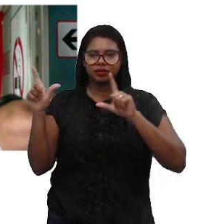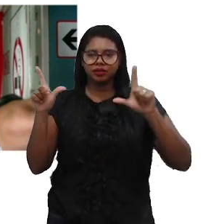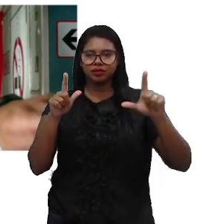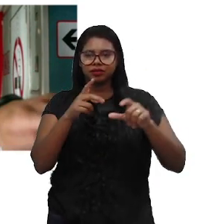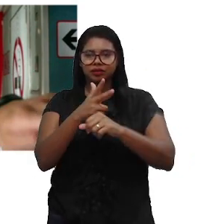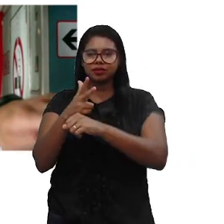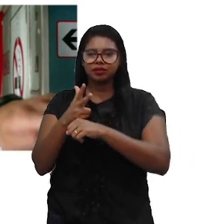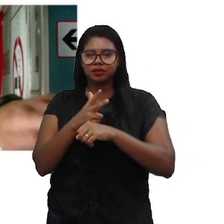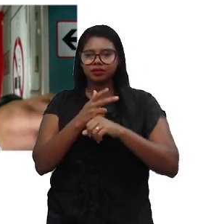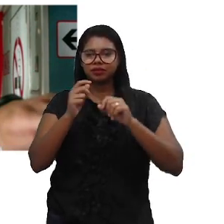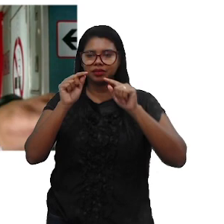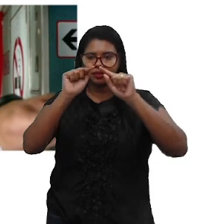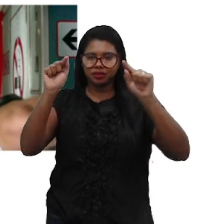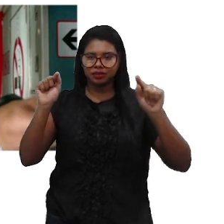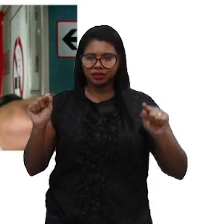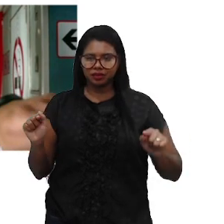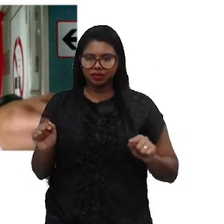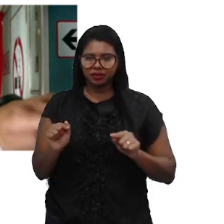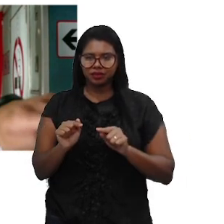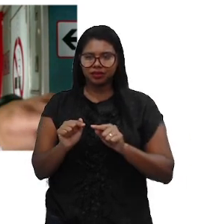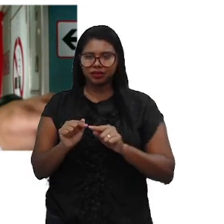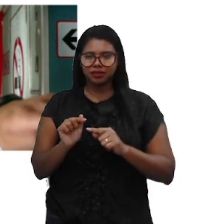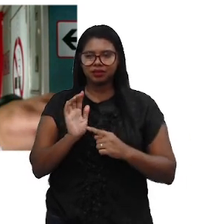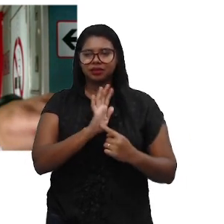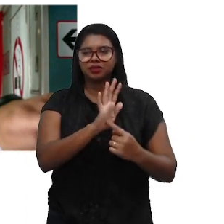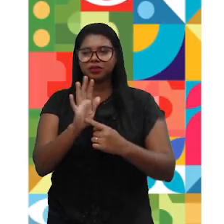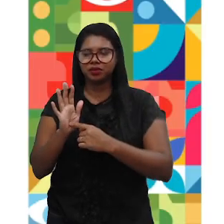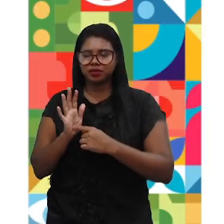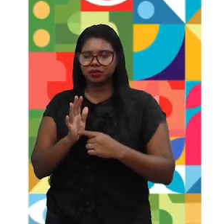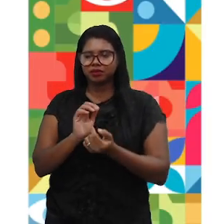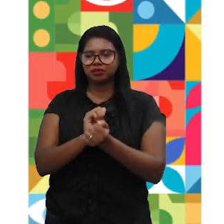São esses quadros que apresentam de uma maneira mais didática.